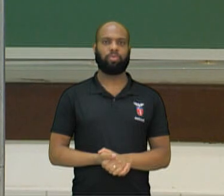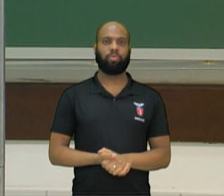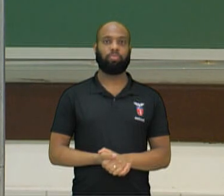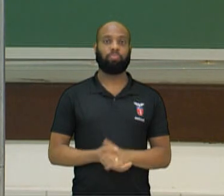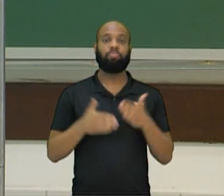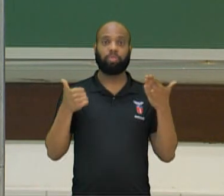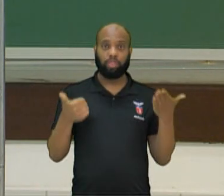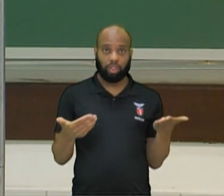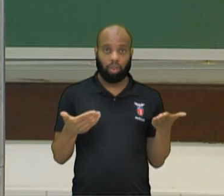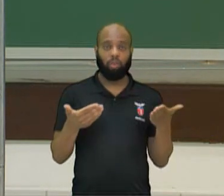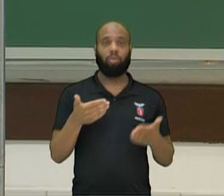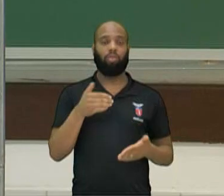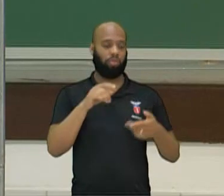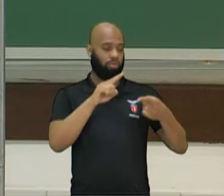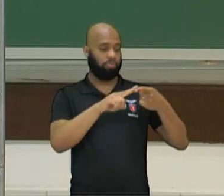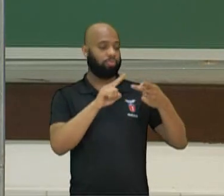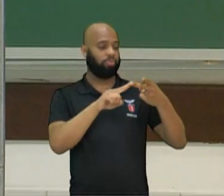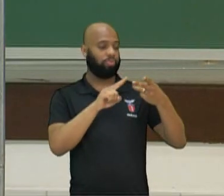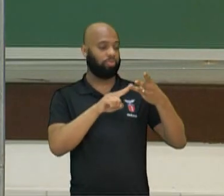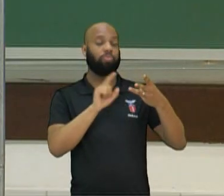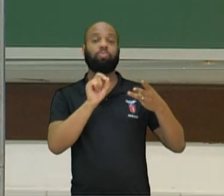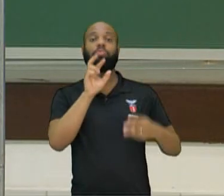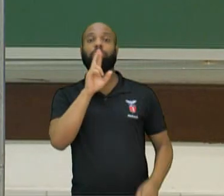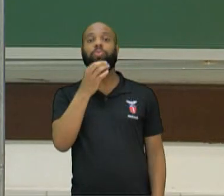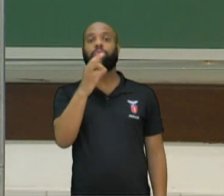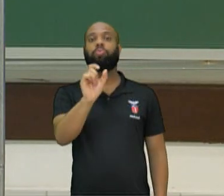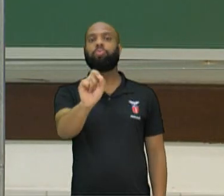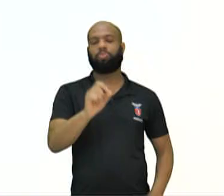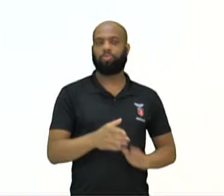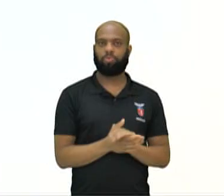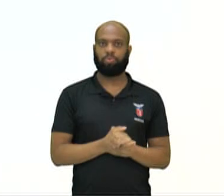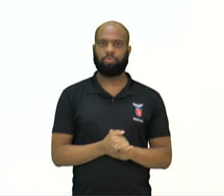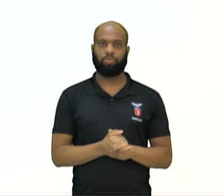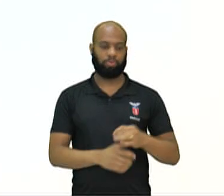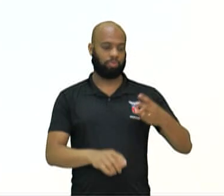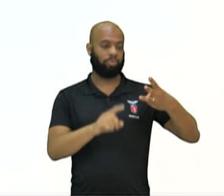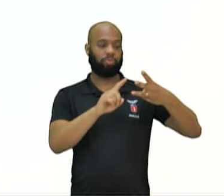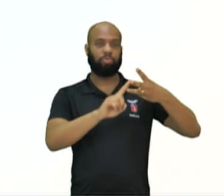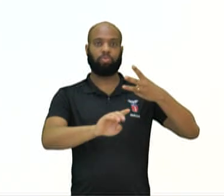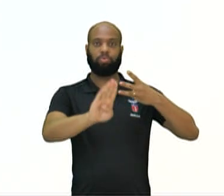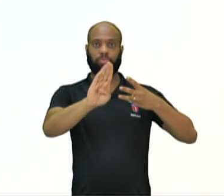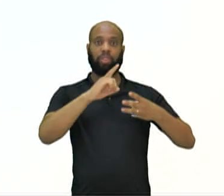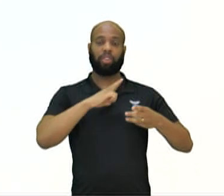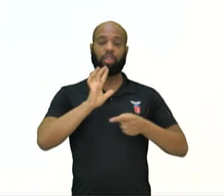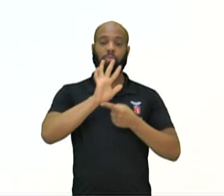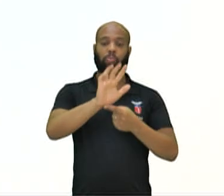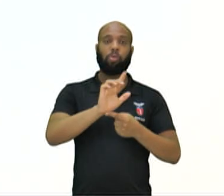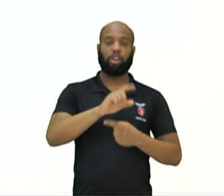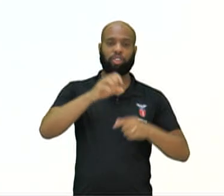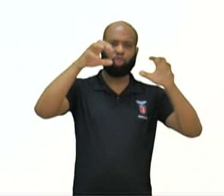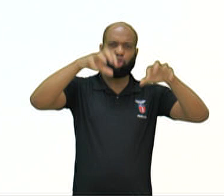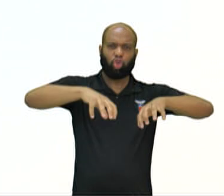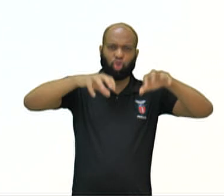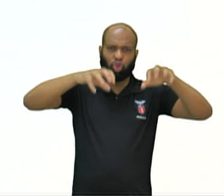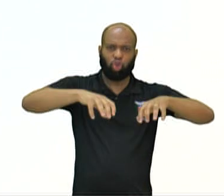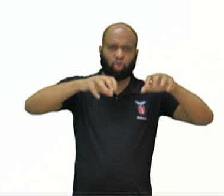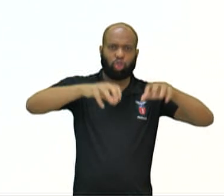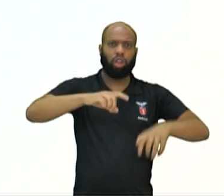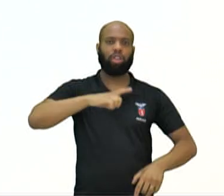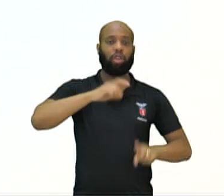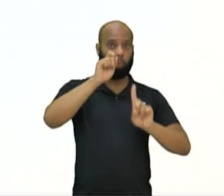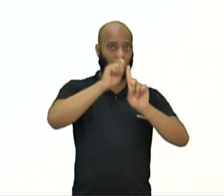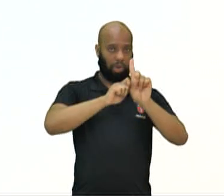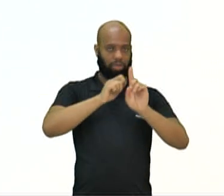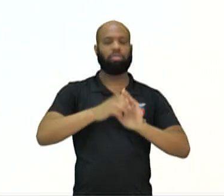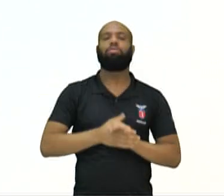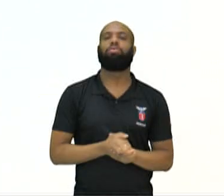Muito bem, letra A, letra B ou letra C? A resposta certa é a letra B, ó. Indicar o total de chuvas de um